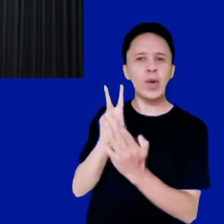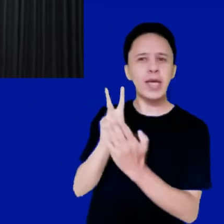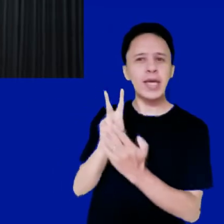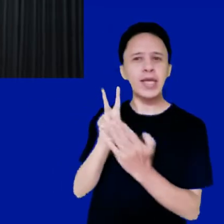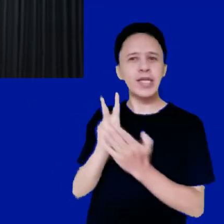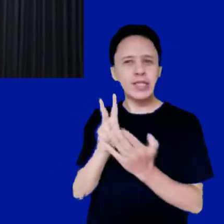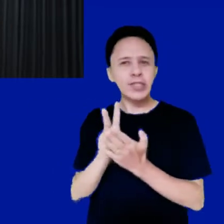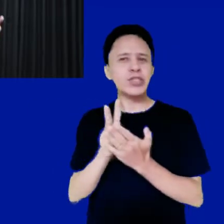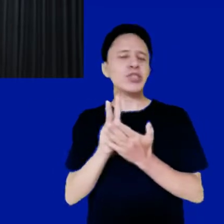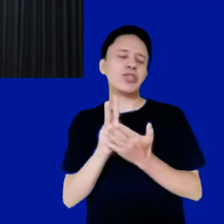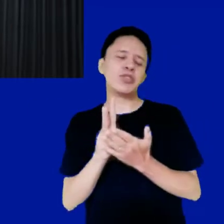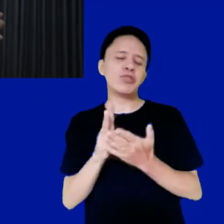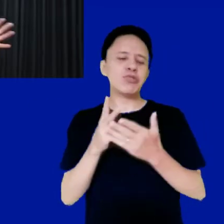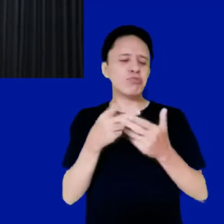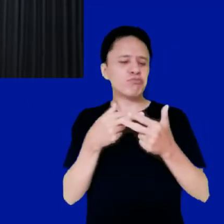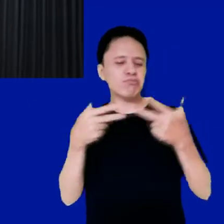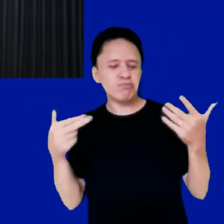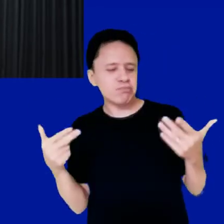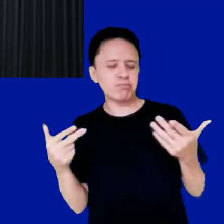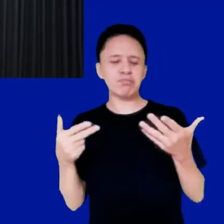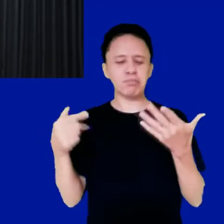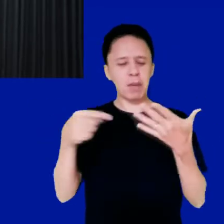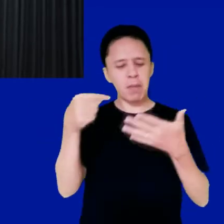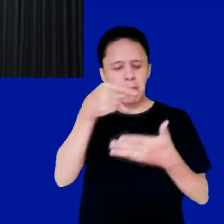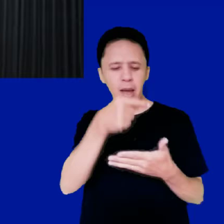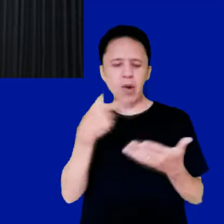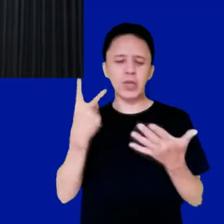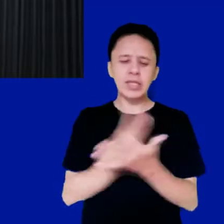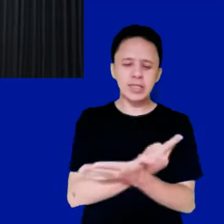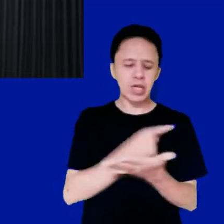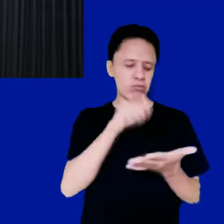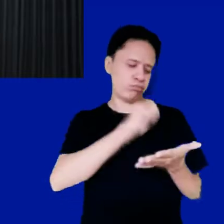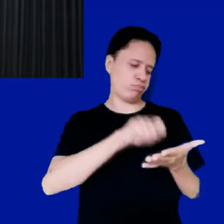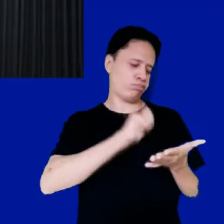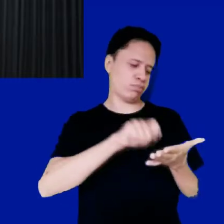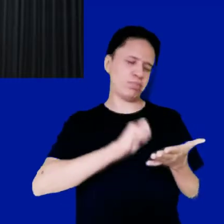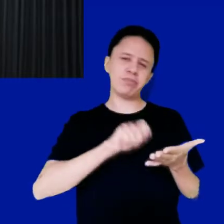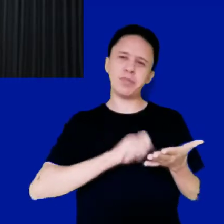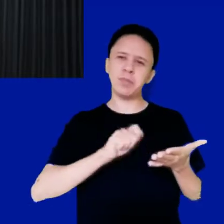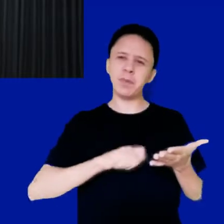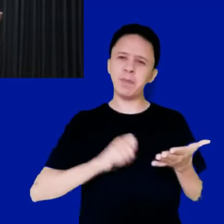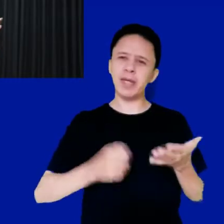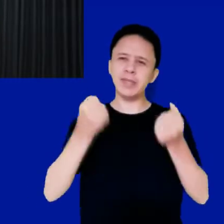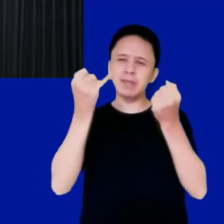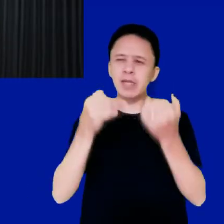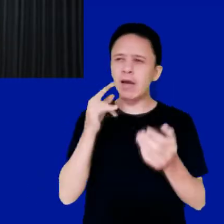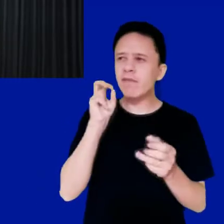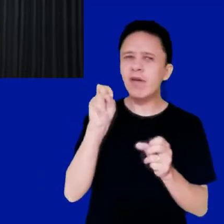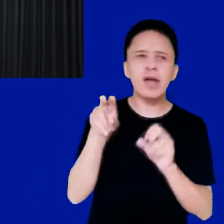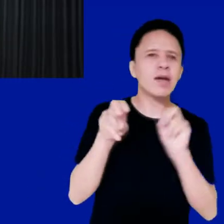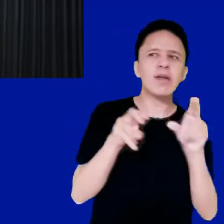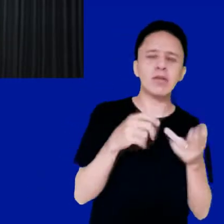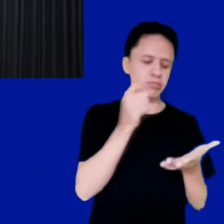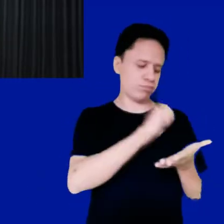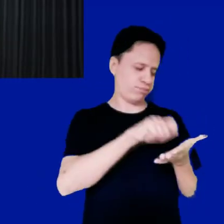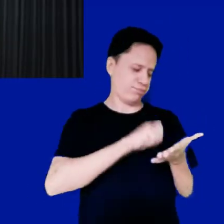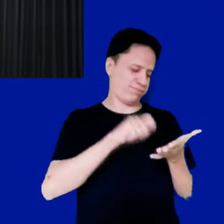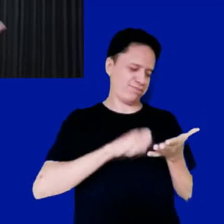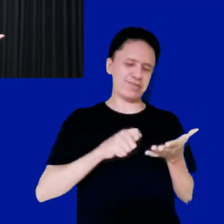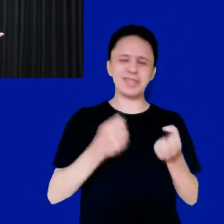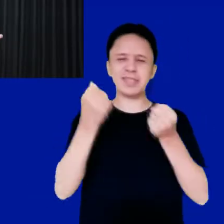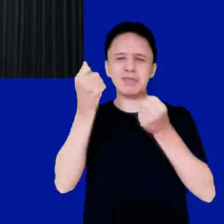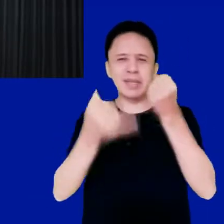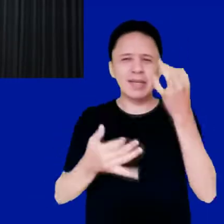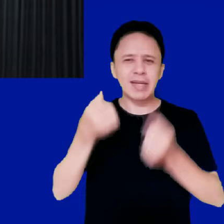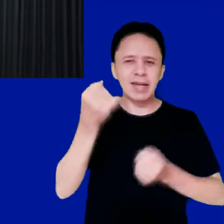contato com os indígenas e toda aquela coisa, né, então ele vai registrar, vai descrever como é que era aquilo ali. Então ele estava narrando o